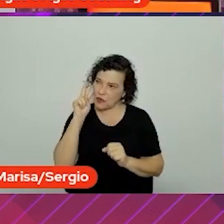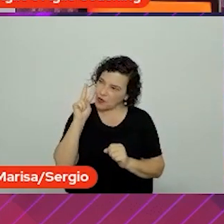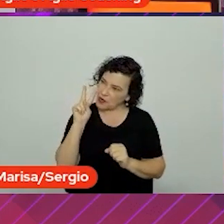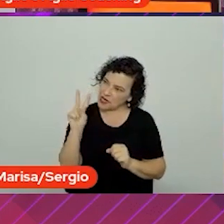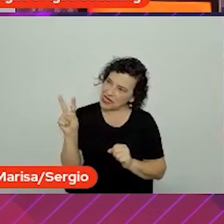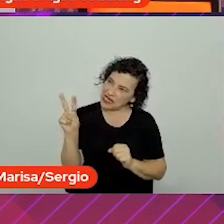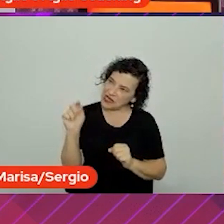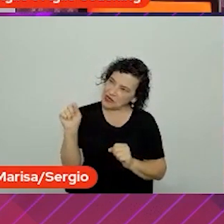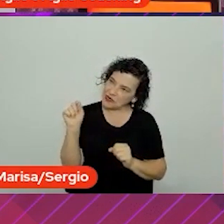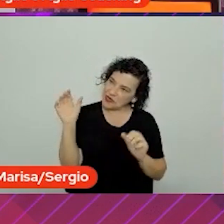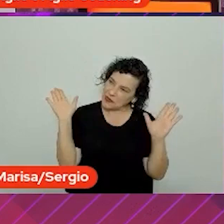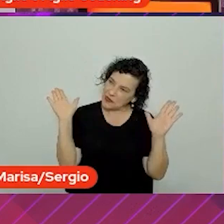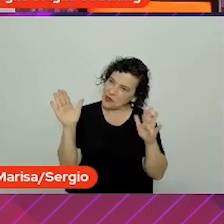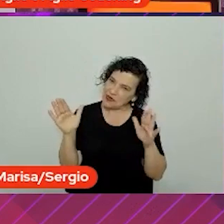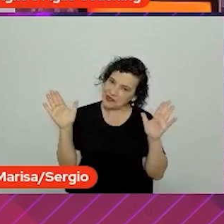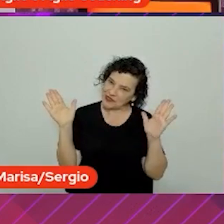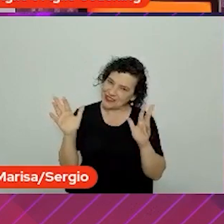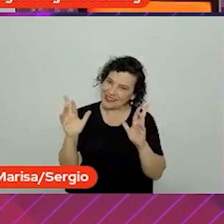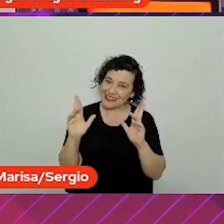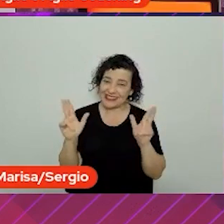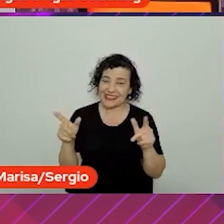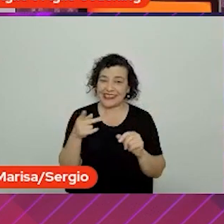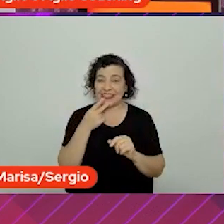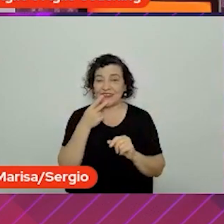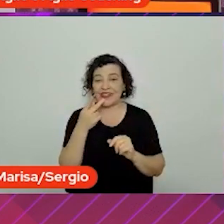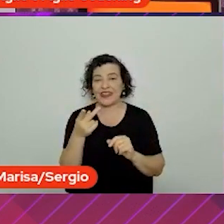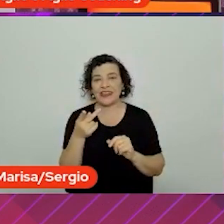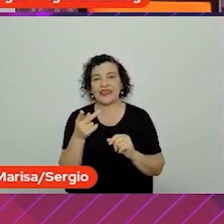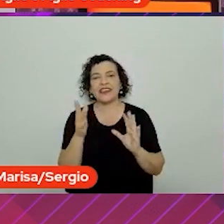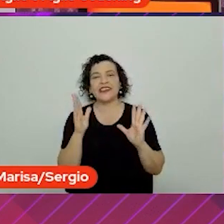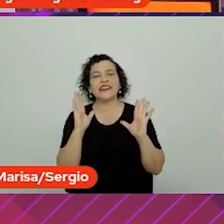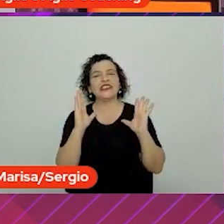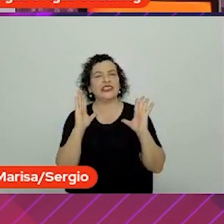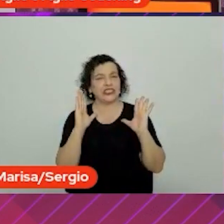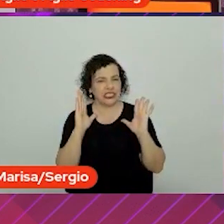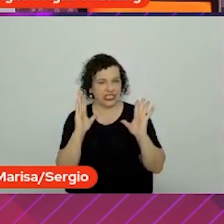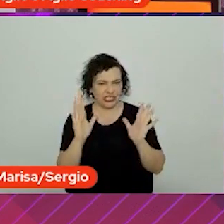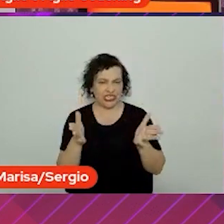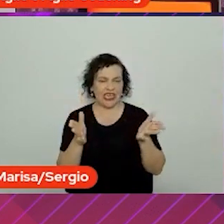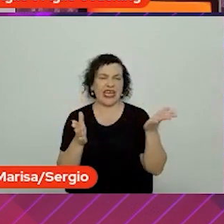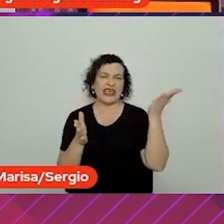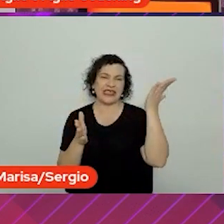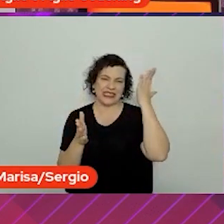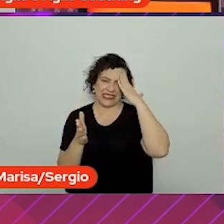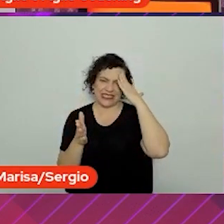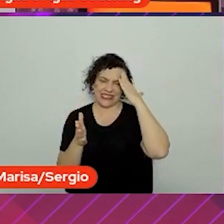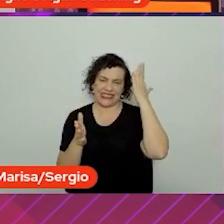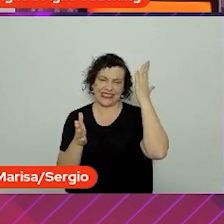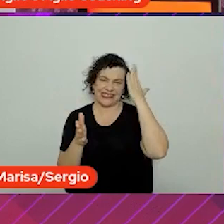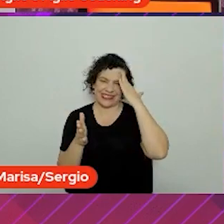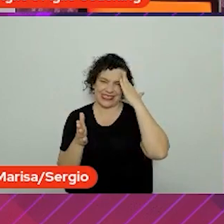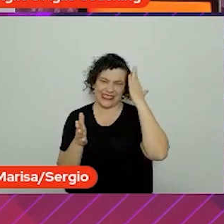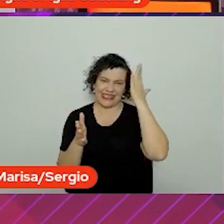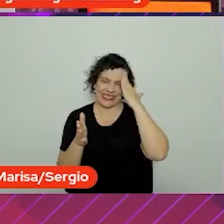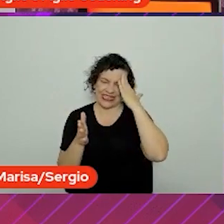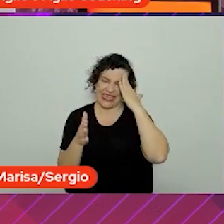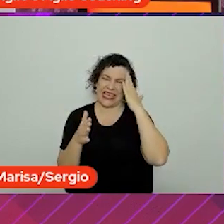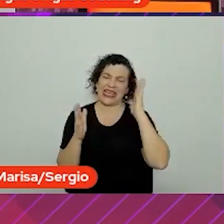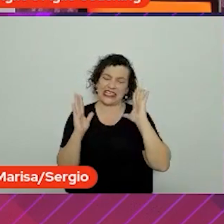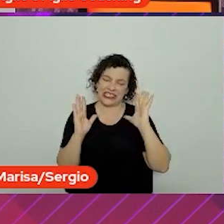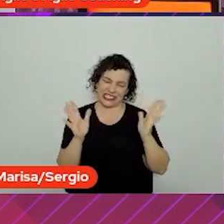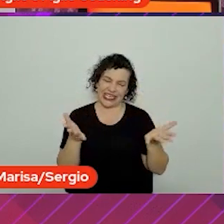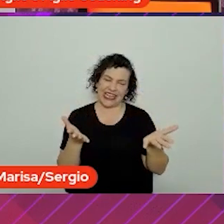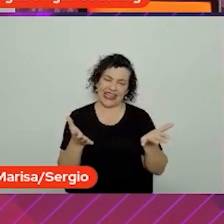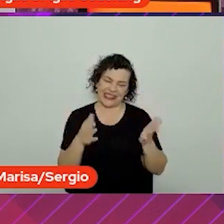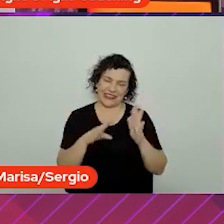peculiar, e ali está escrito: "Eu já senti a potência dele de perto", e o Cascão escreve falando: "Uau". Só